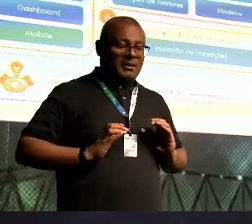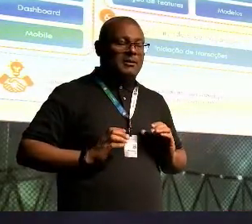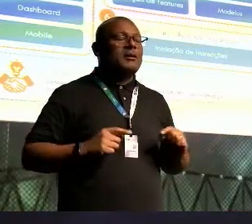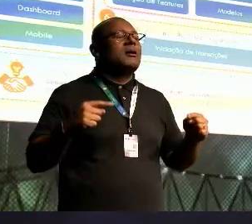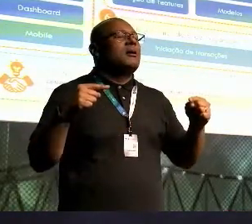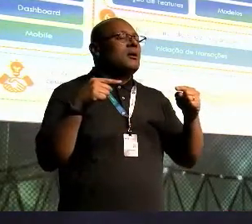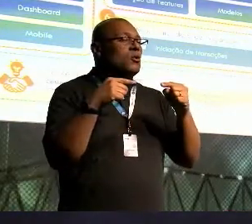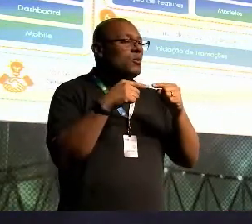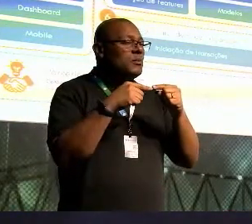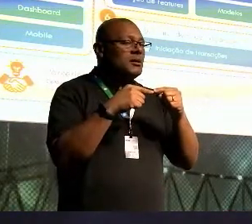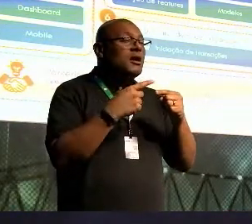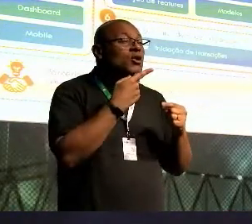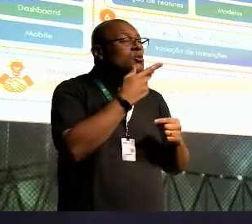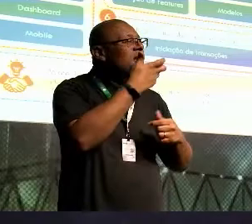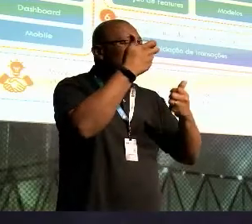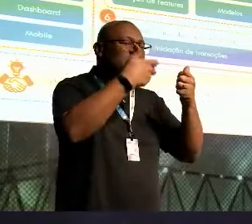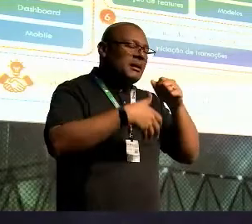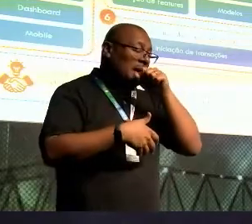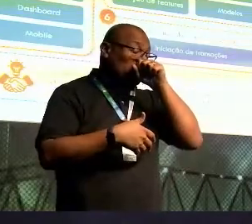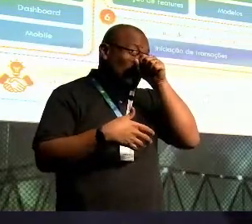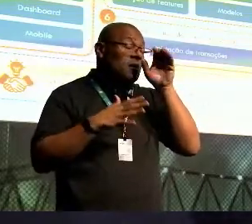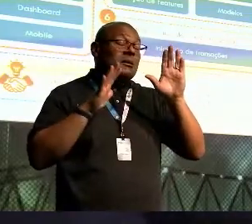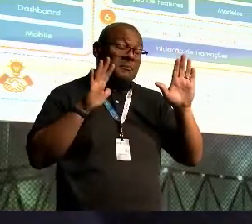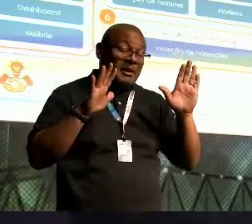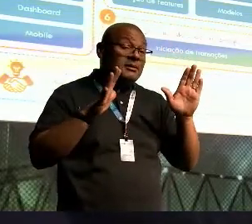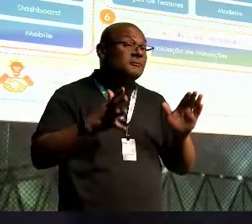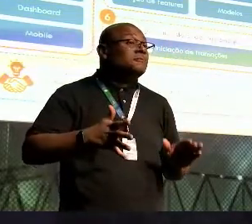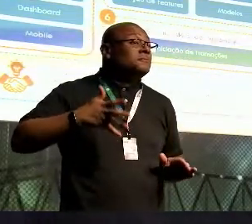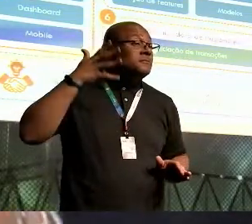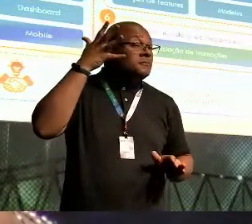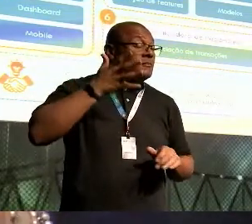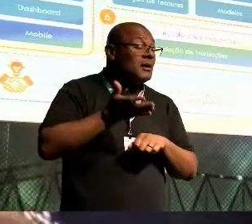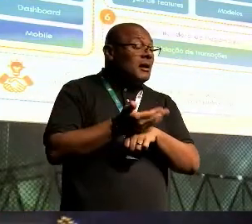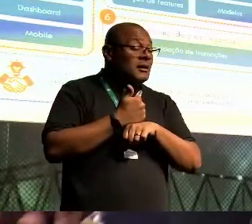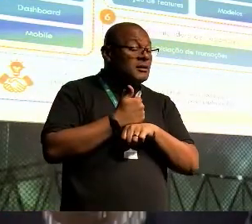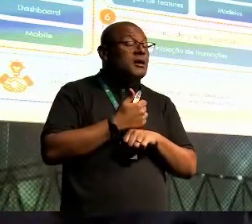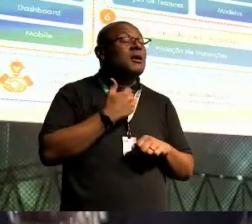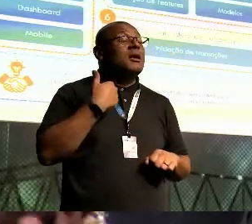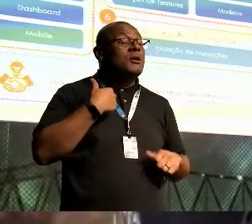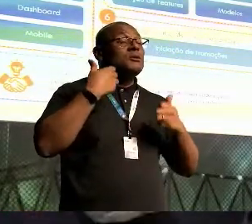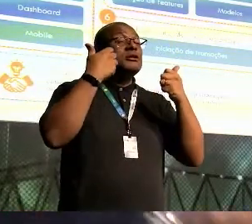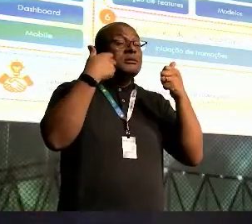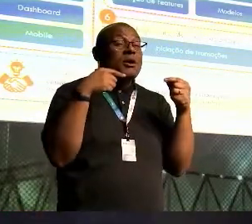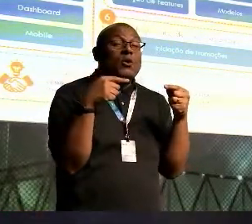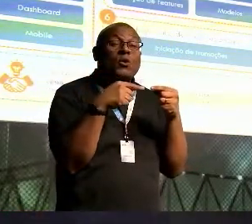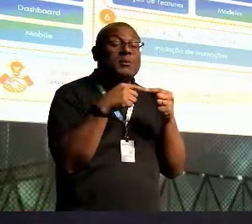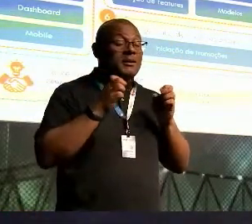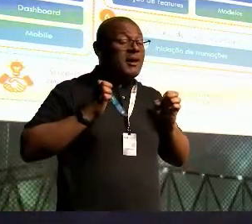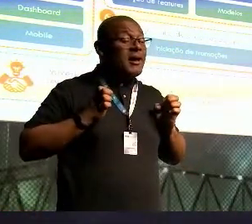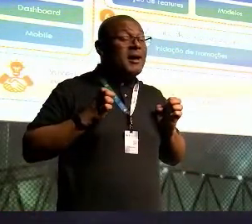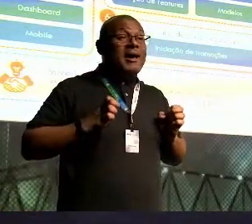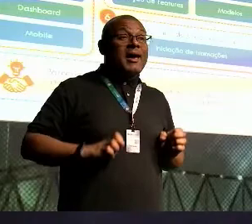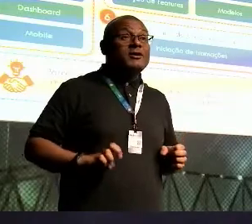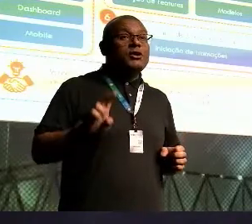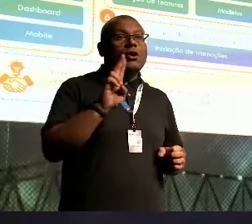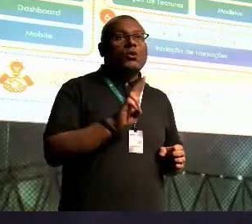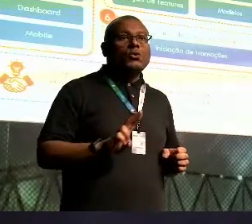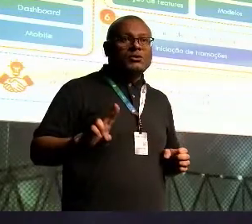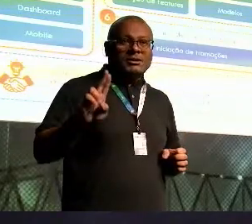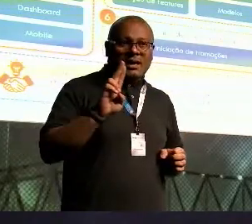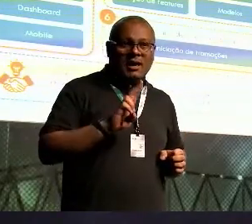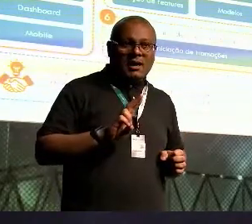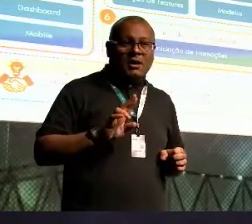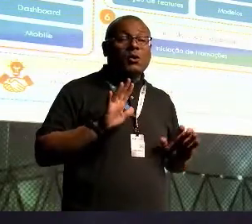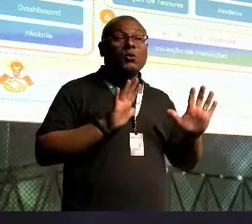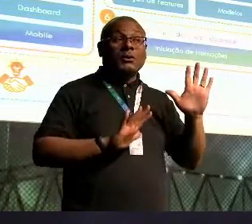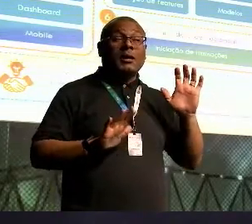muita... Eu não ia trazer isso, mas a palestra de antes foi muito interessante e traz a questão da ética. Utilizar a ética, tá? Assim, cuidar